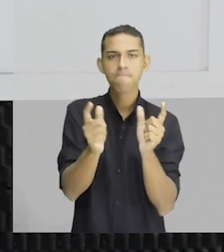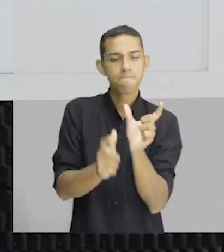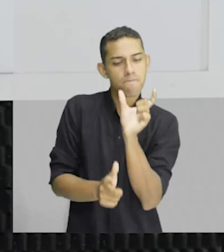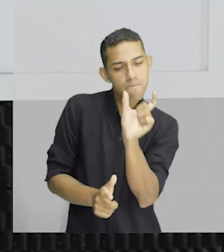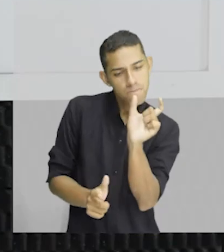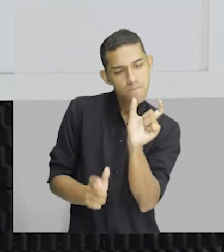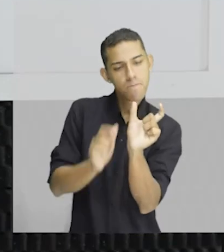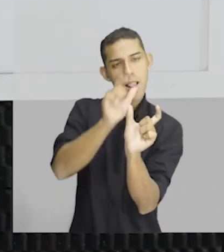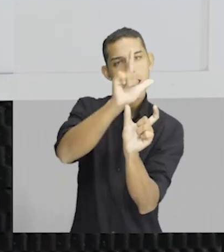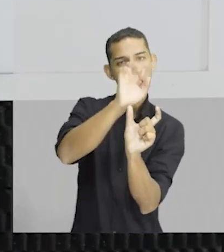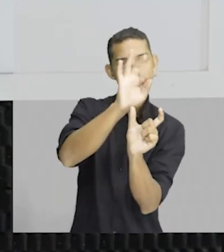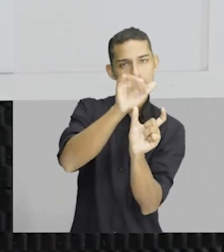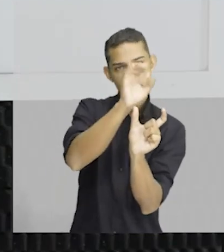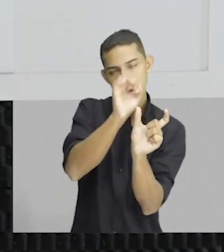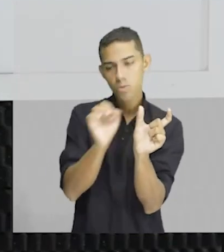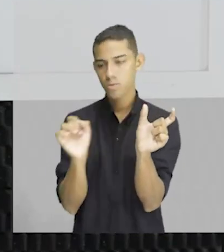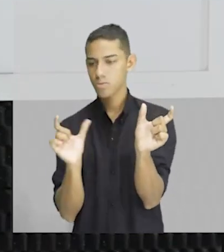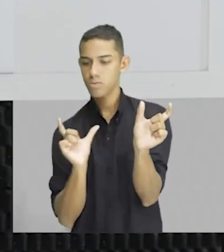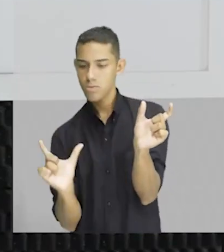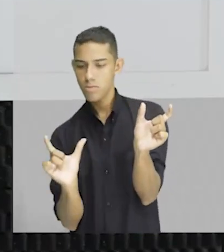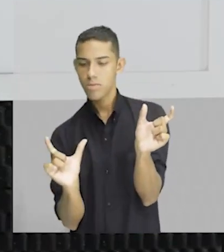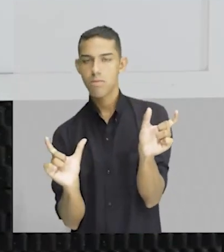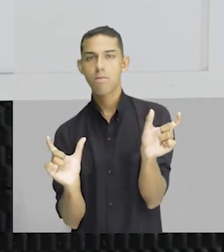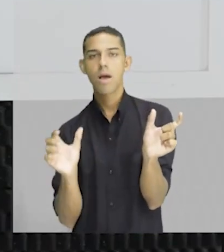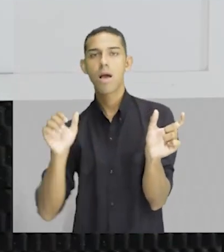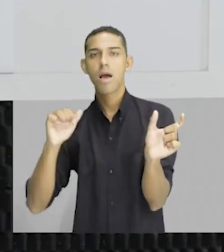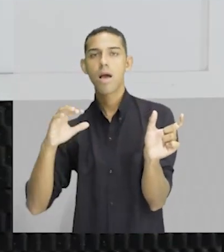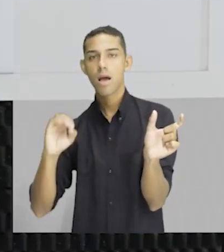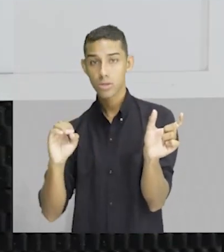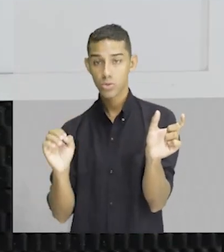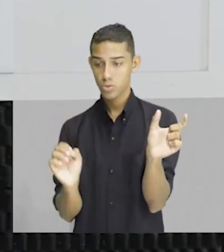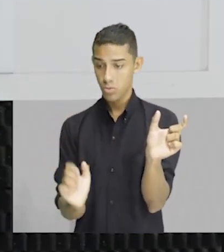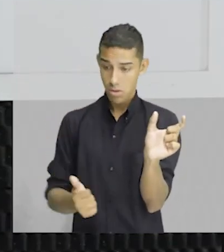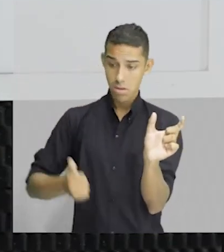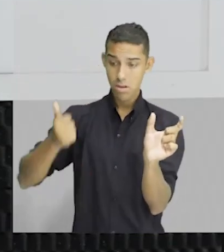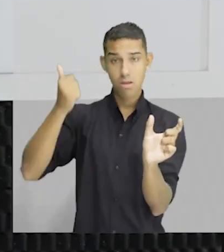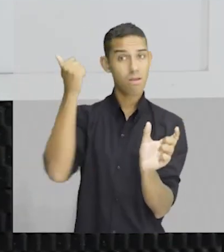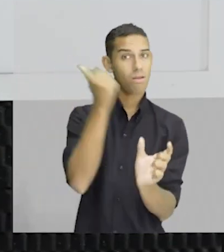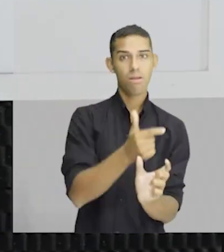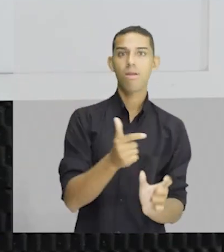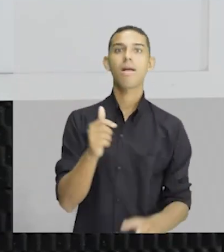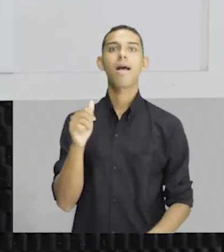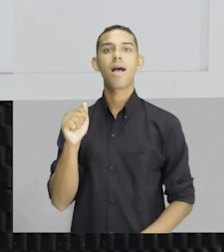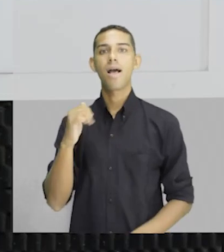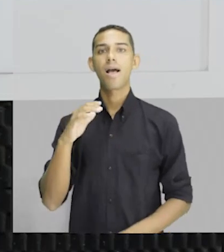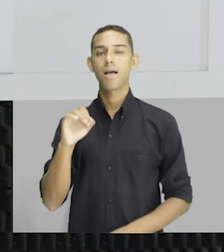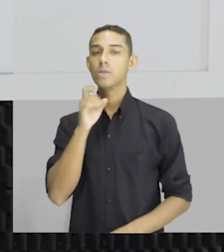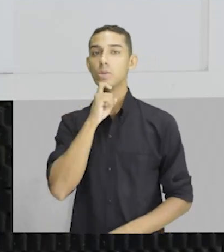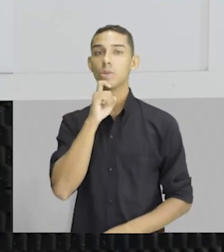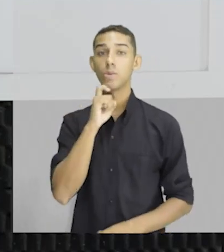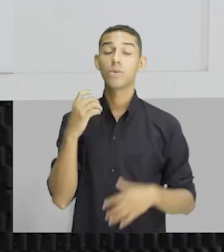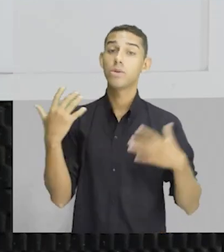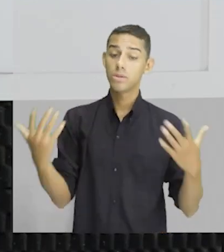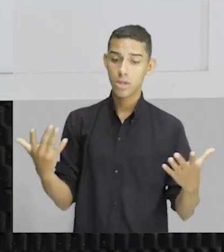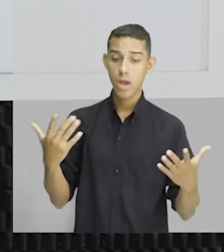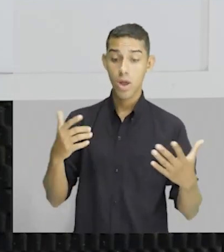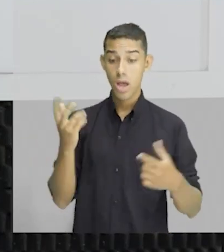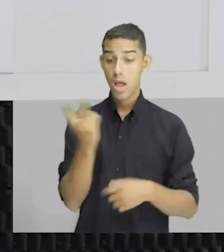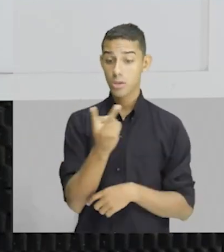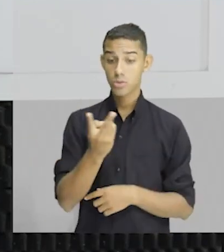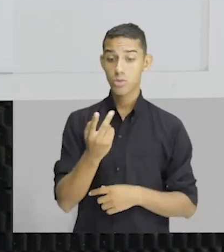haste de aço. Tá? As duas estão a 25 graus Celsius. Quando nós resfriarmos